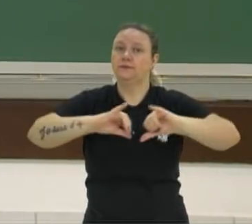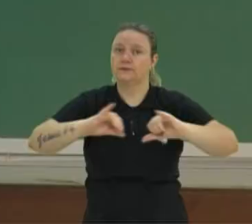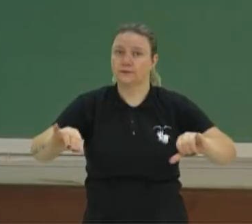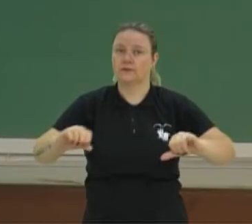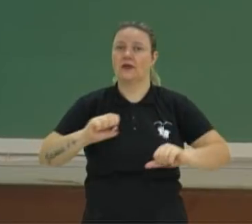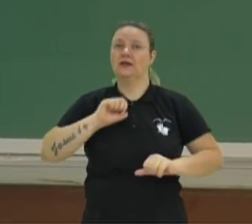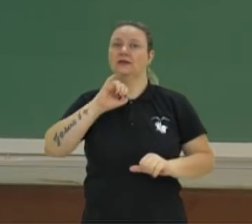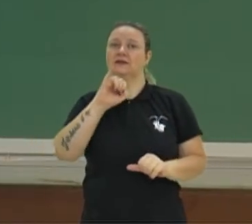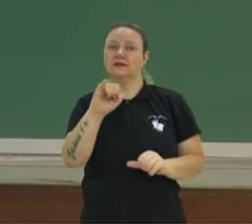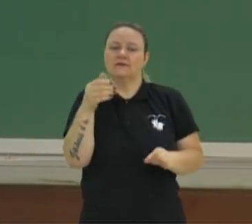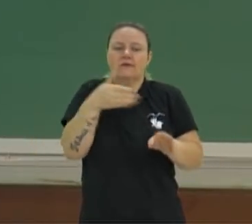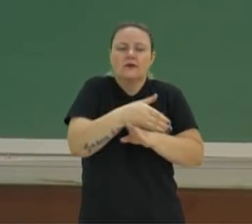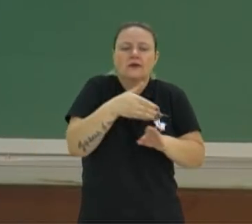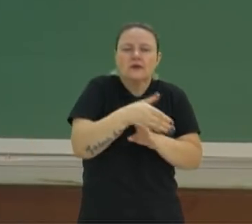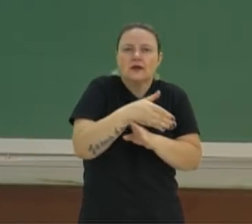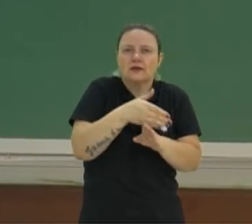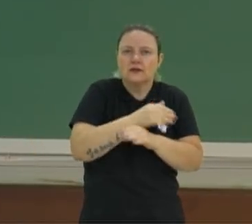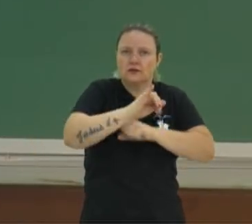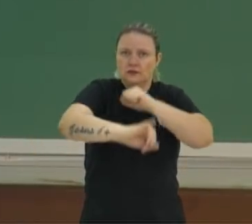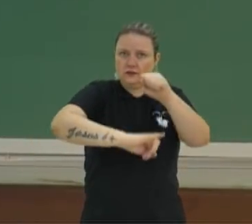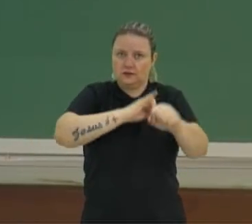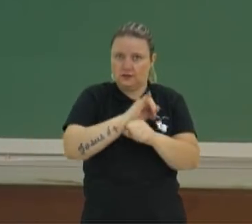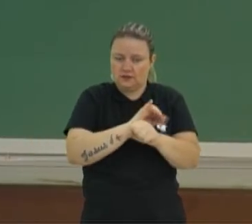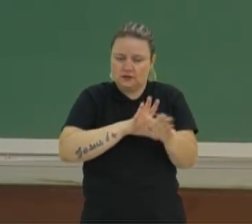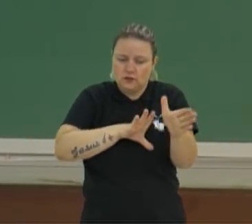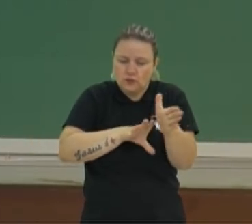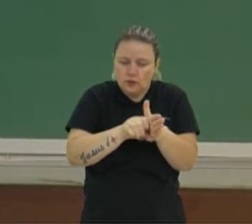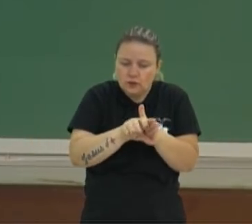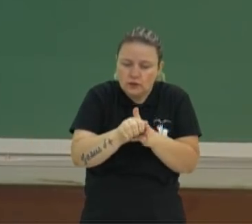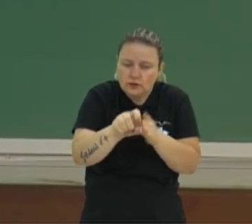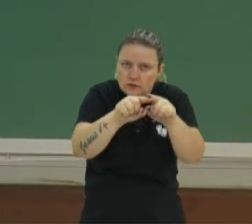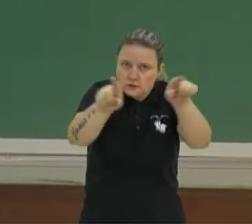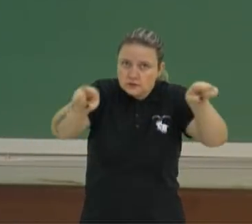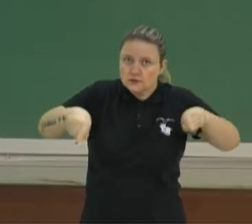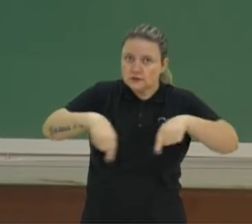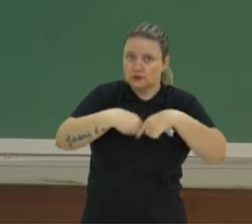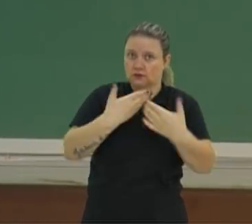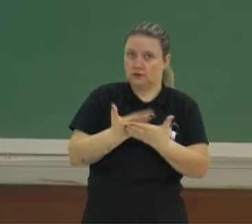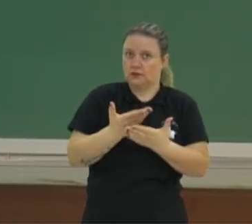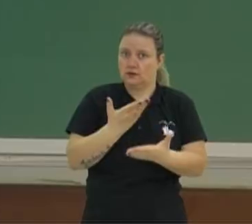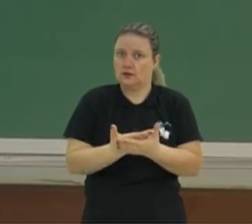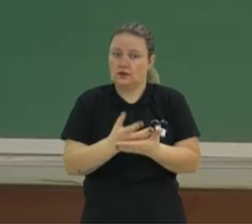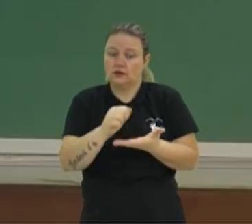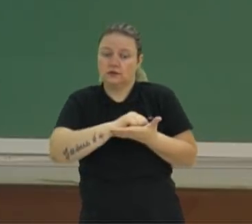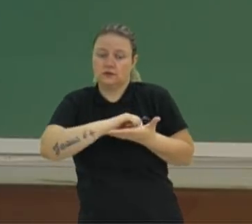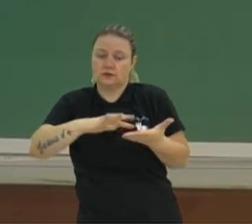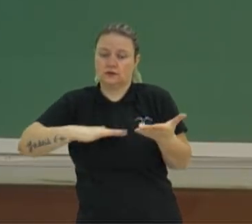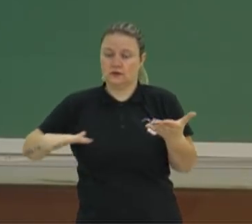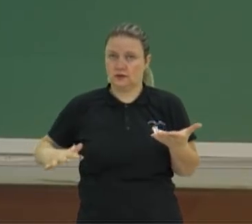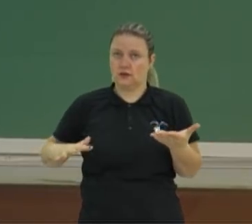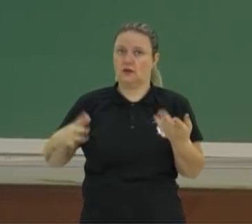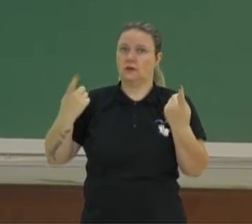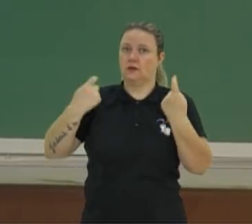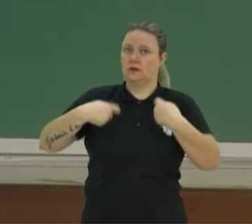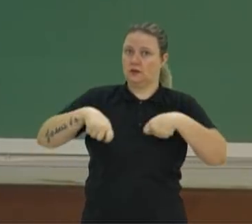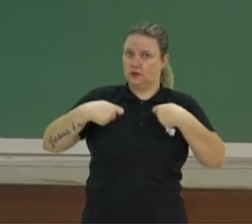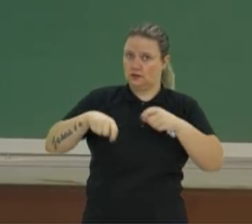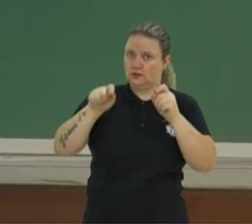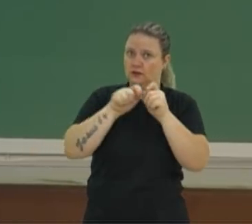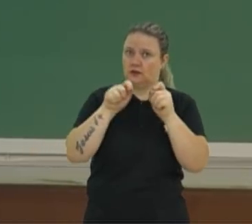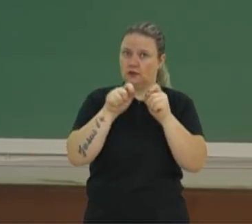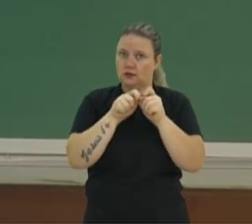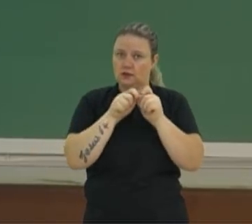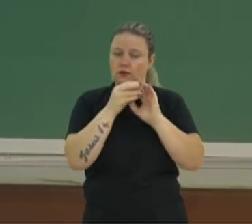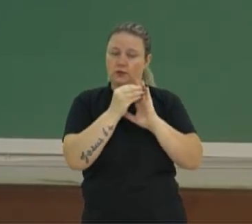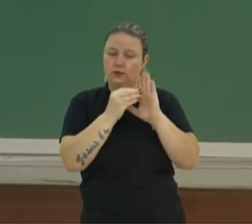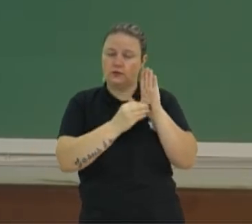utiliza o Google Classroom para estudar e realizar os seus estudos, não se esqueça, atividade obrigatória. Através dela, você exercita